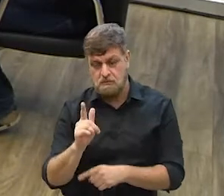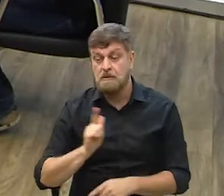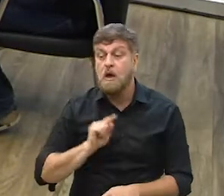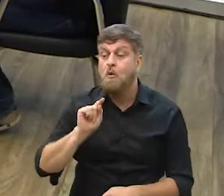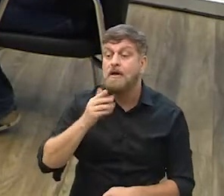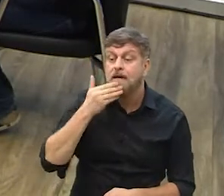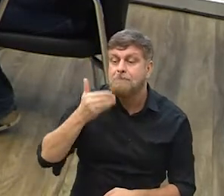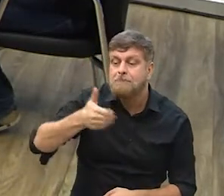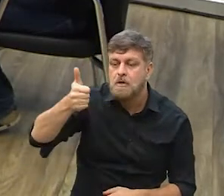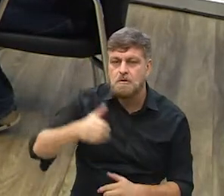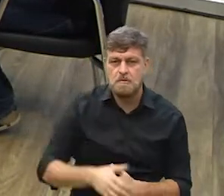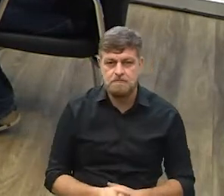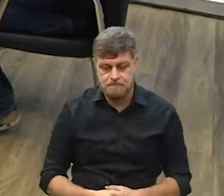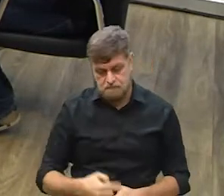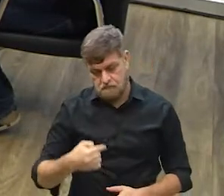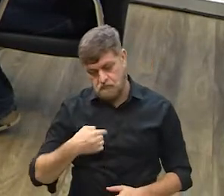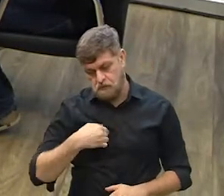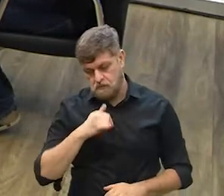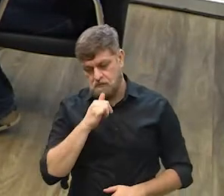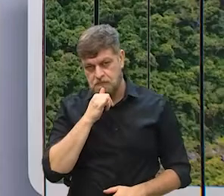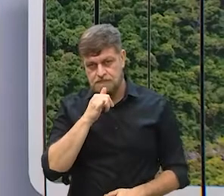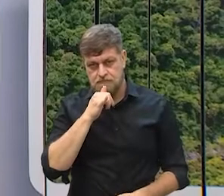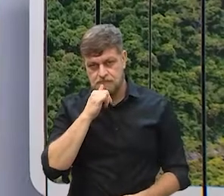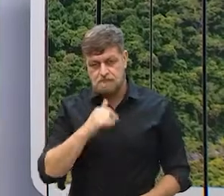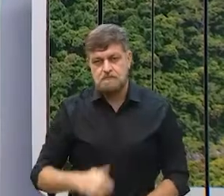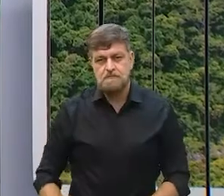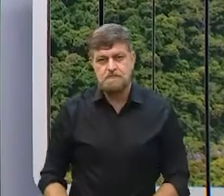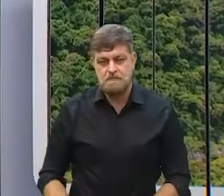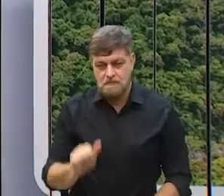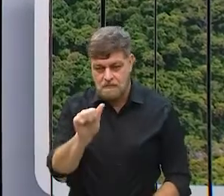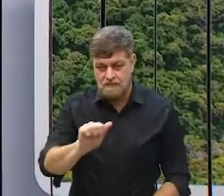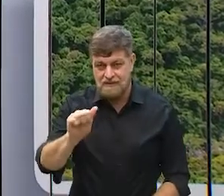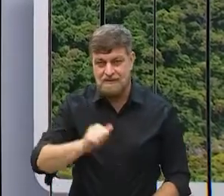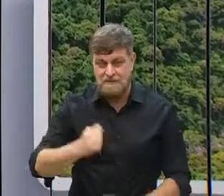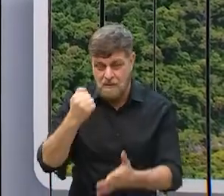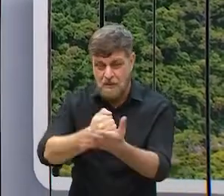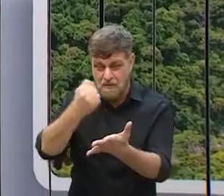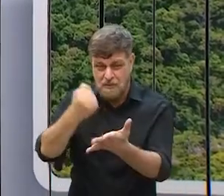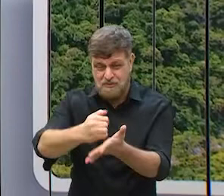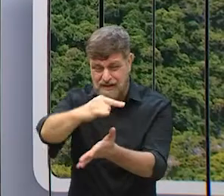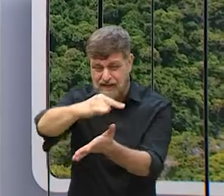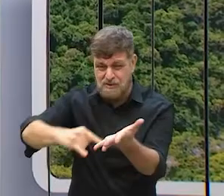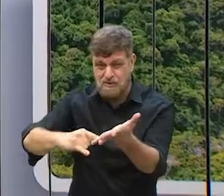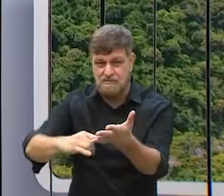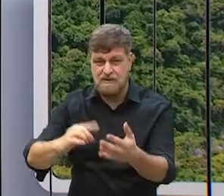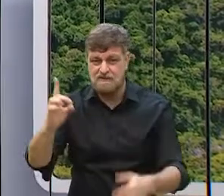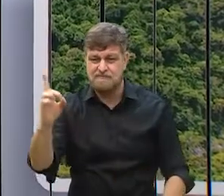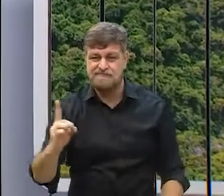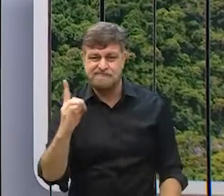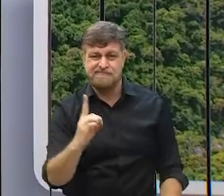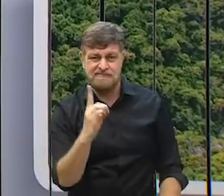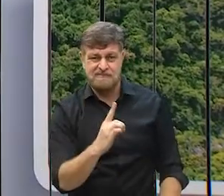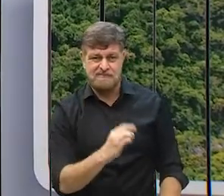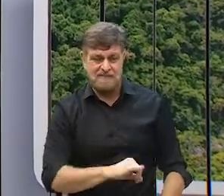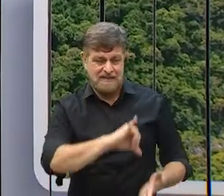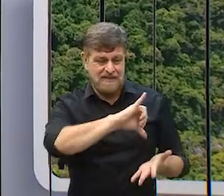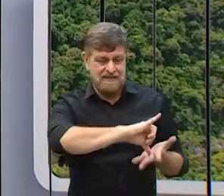Melhorou, por exemplo, eu, como associação de moradores, eu precisava protocolar documentos sempre aqui na região central,